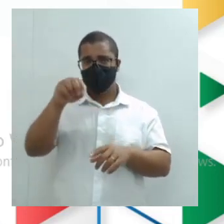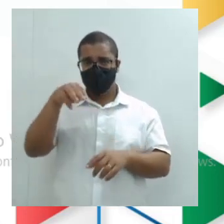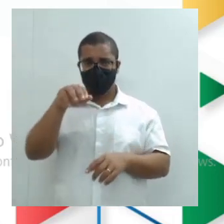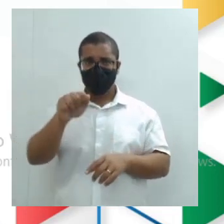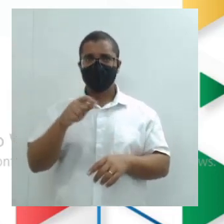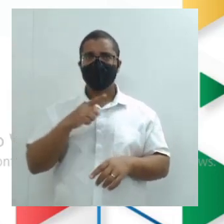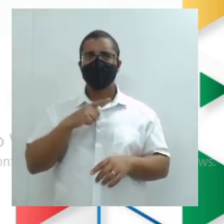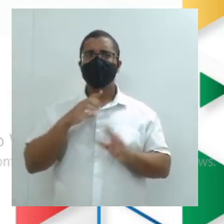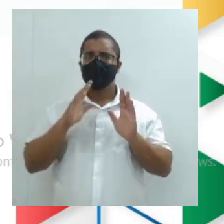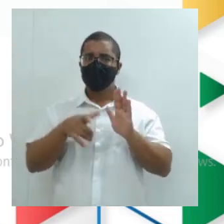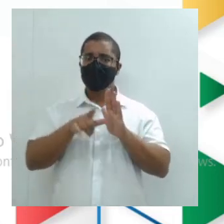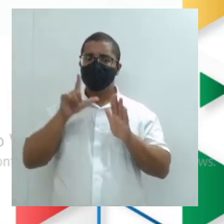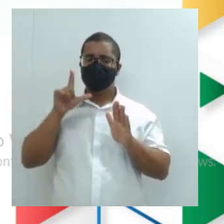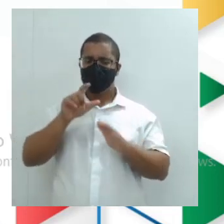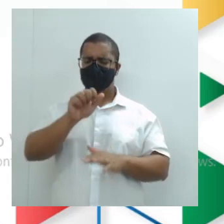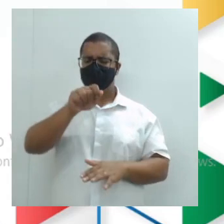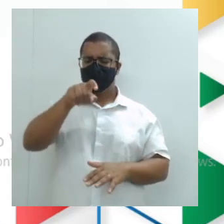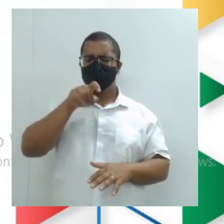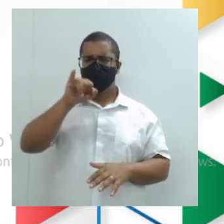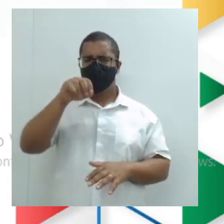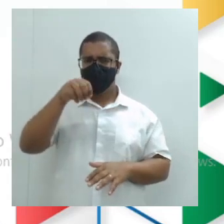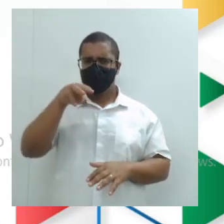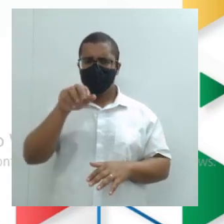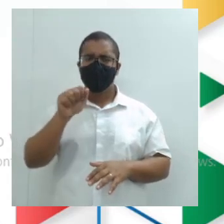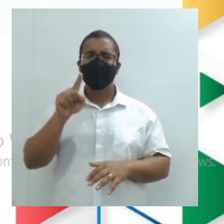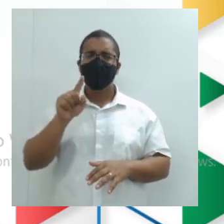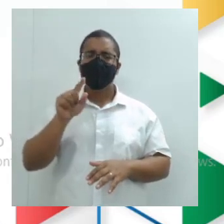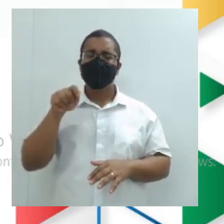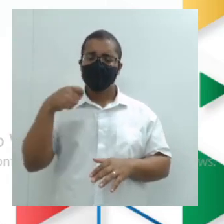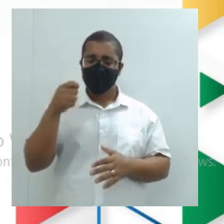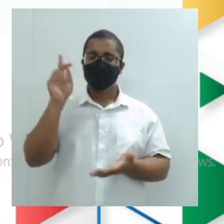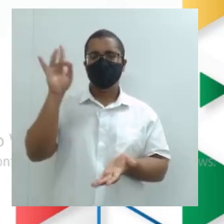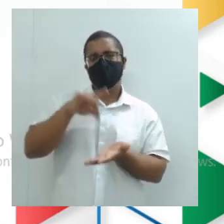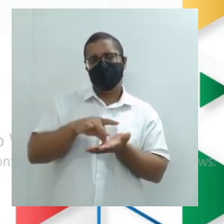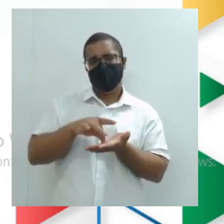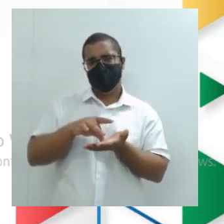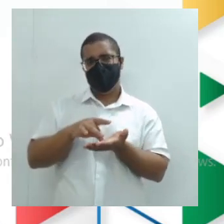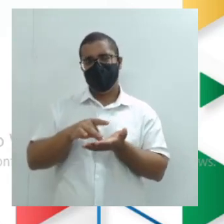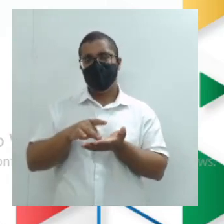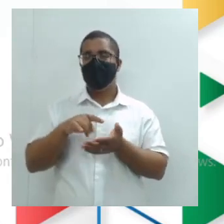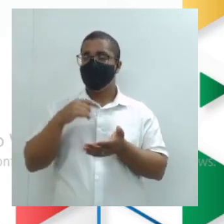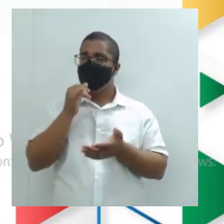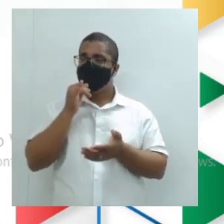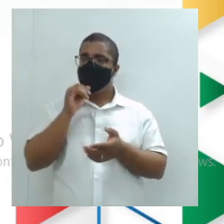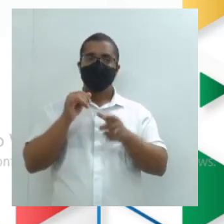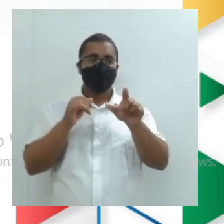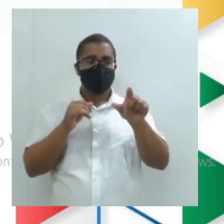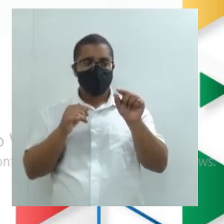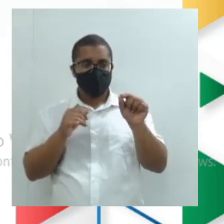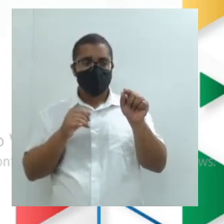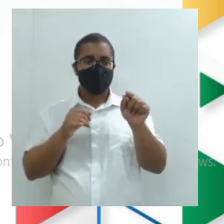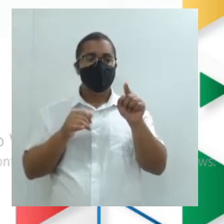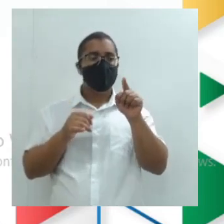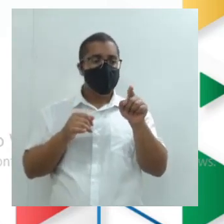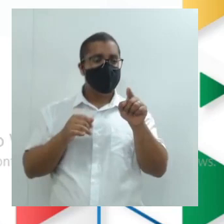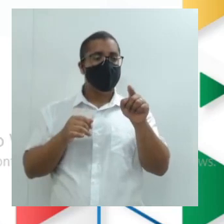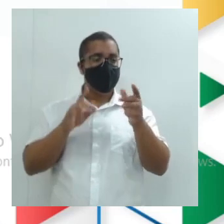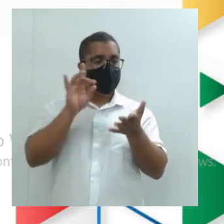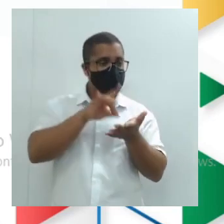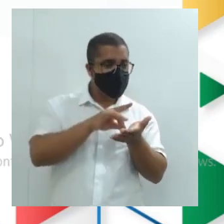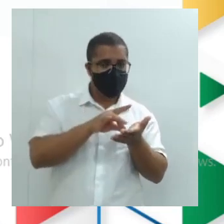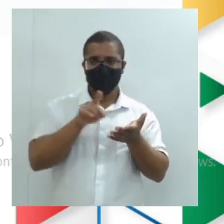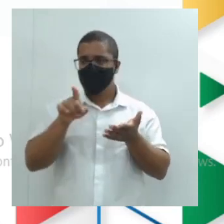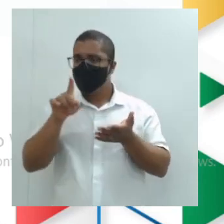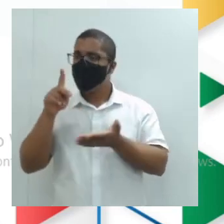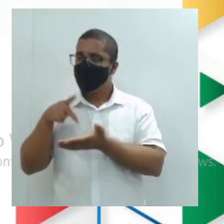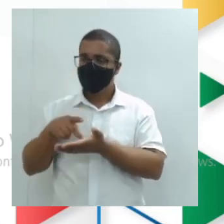previamente definidos. Axiomas são verdades absolutas que a gente toma como elemento, tá bom? Mas eu vou esclarecer para vocês